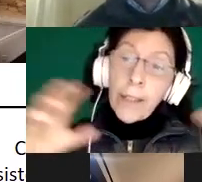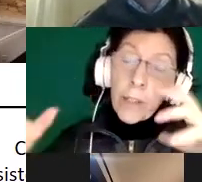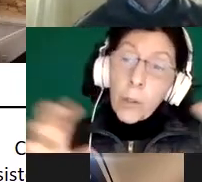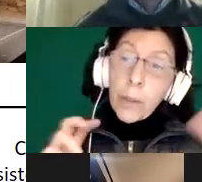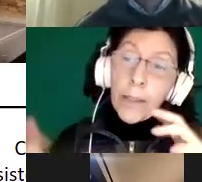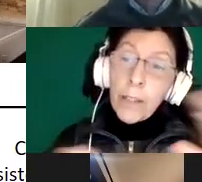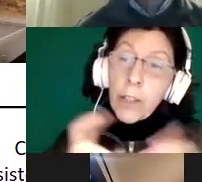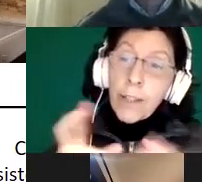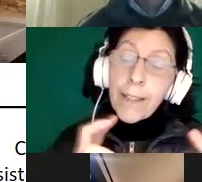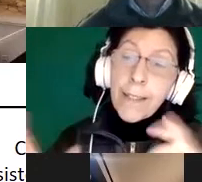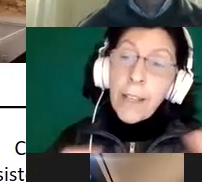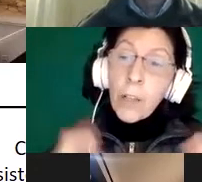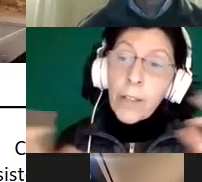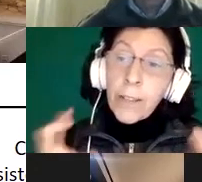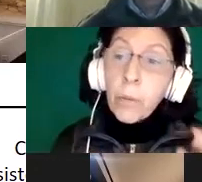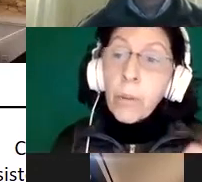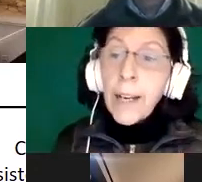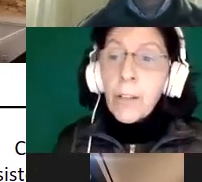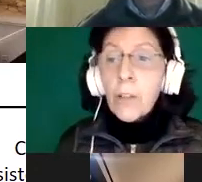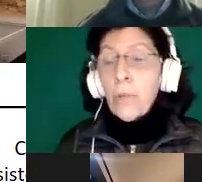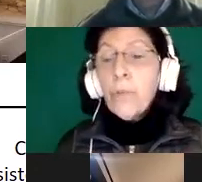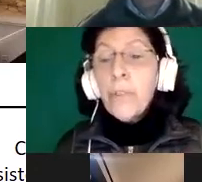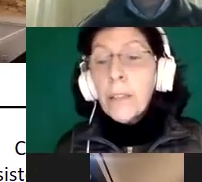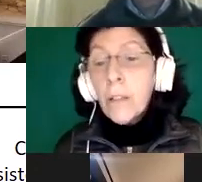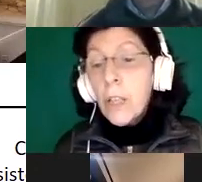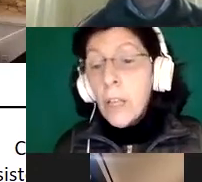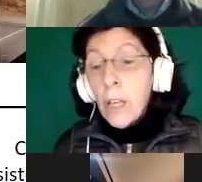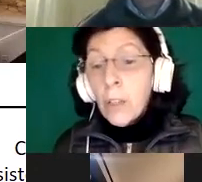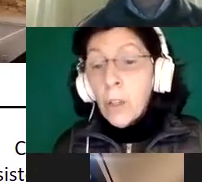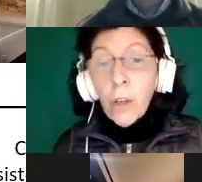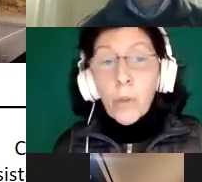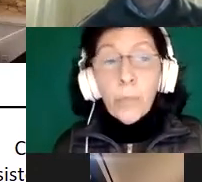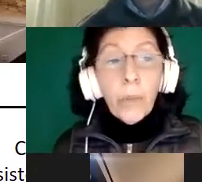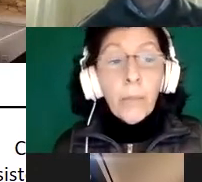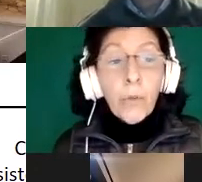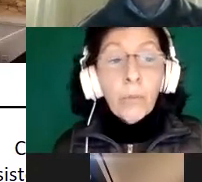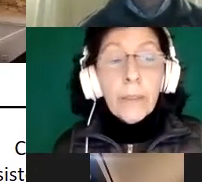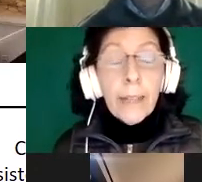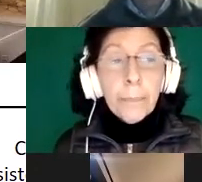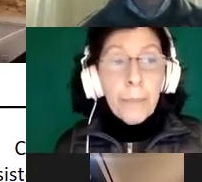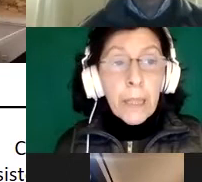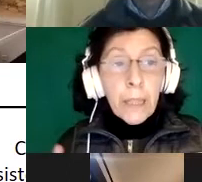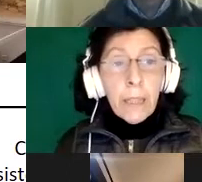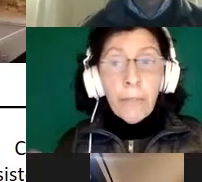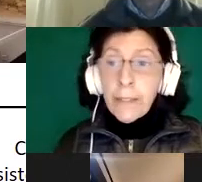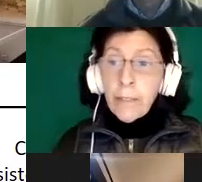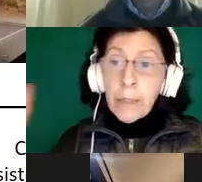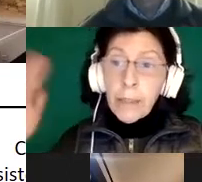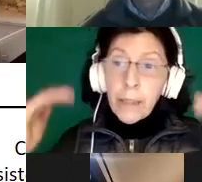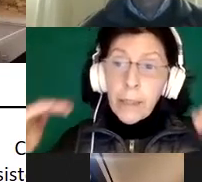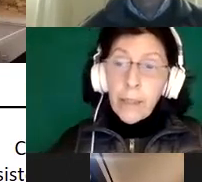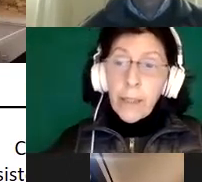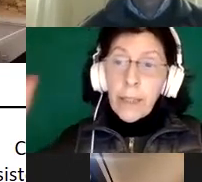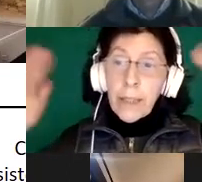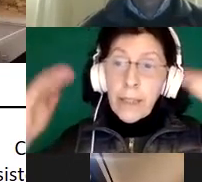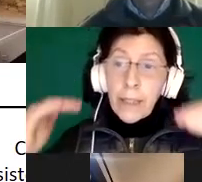agora destas experiências, destes ensaios, destas abordagens que foram feitas, nós podemos começar efetivamente